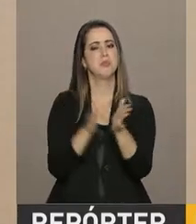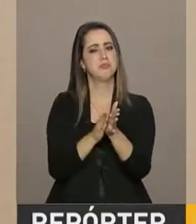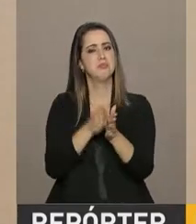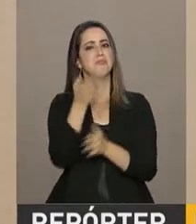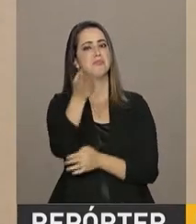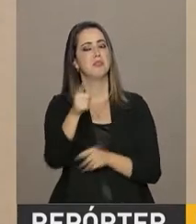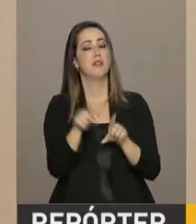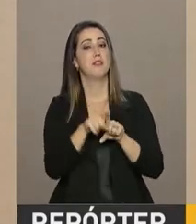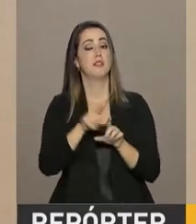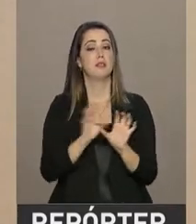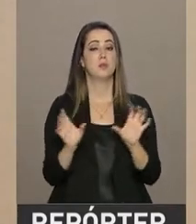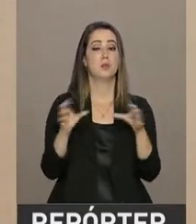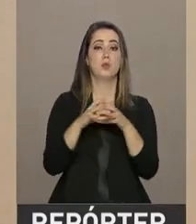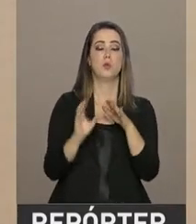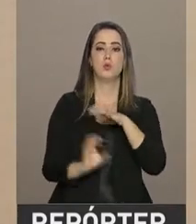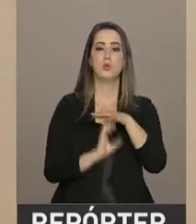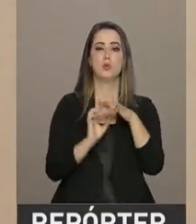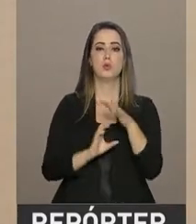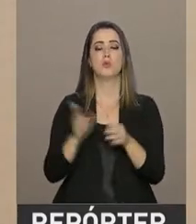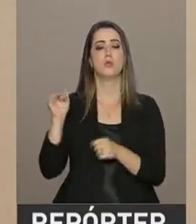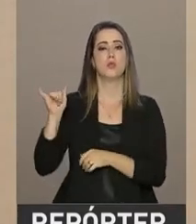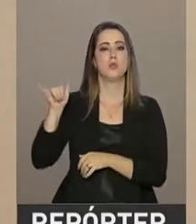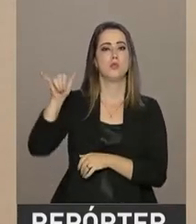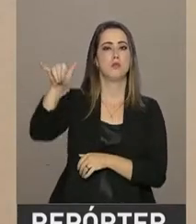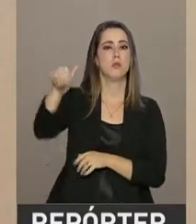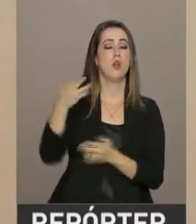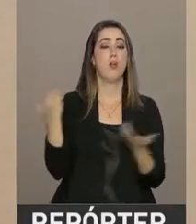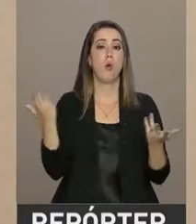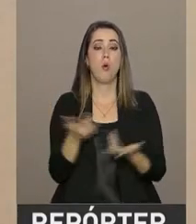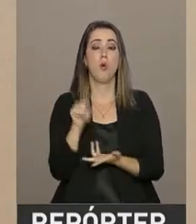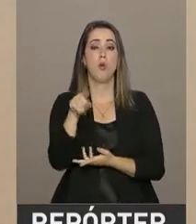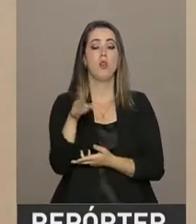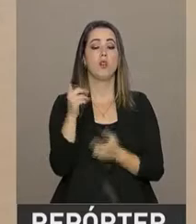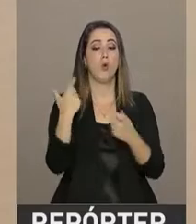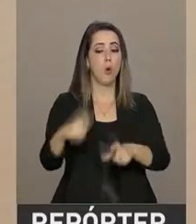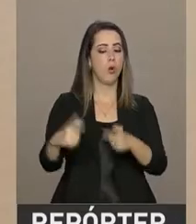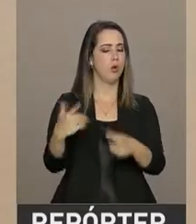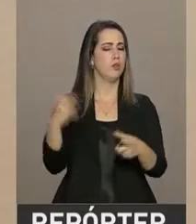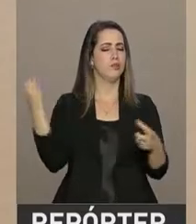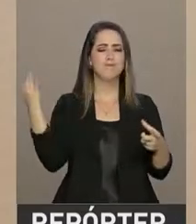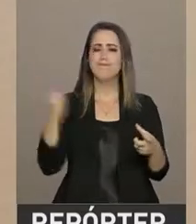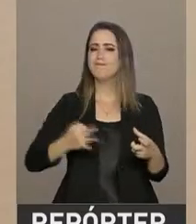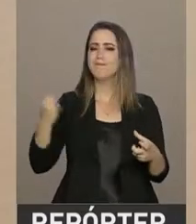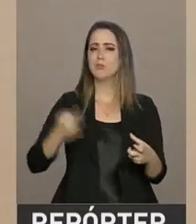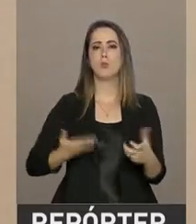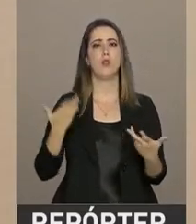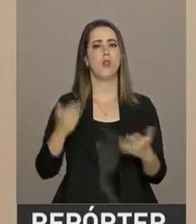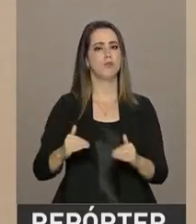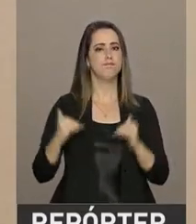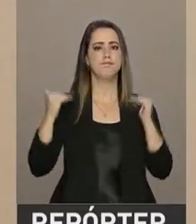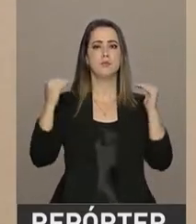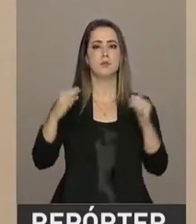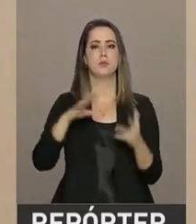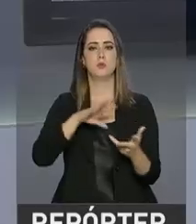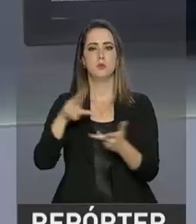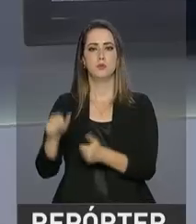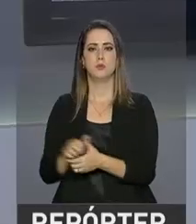iniciativa aí da Infraero. O aeroporto é um aeroporto hoje que podemos dizer que é um aeroporto de nível